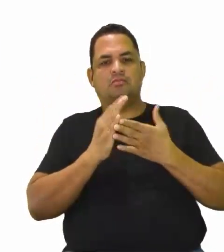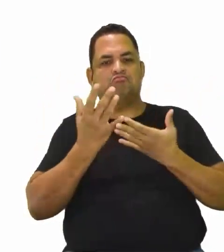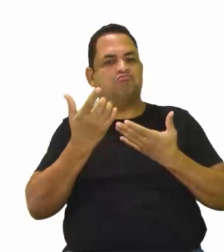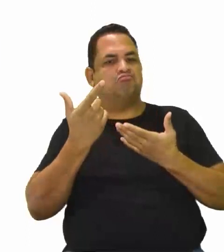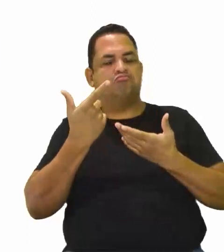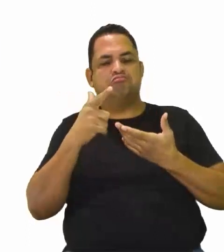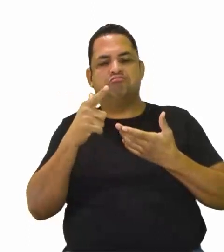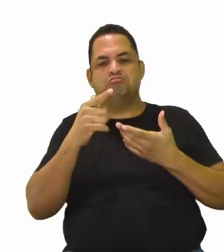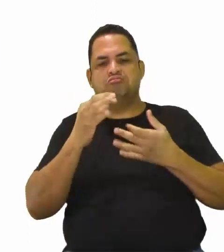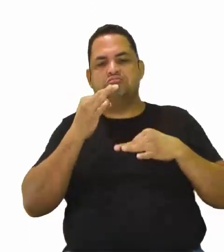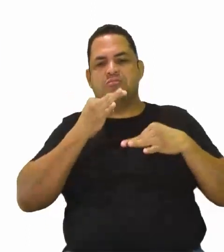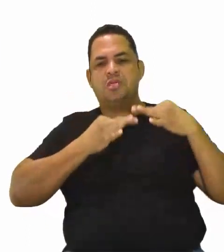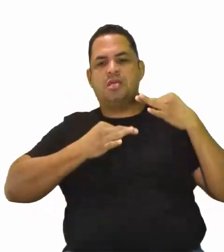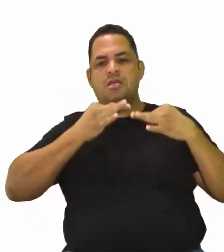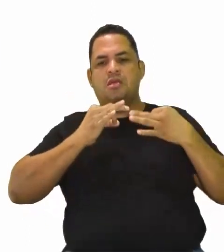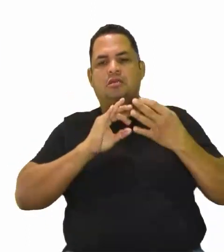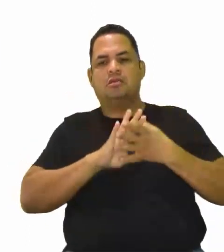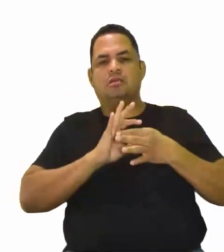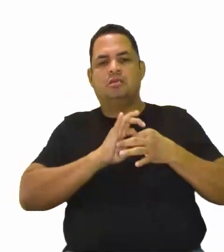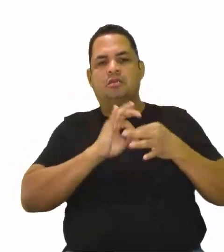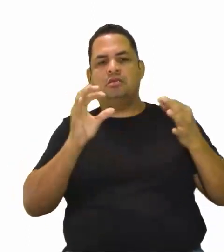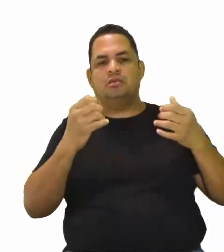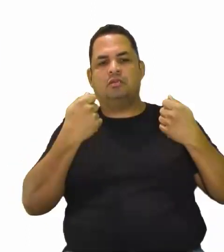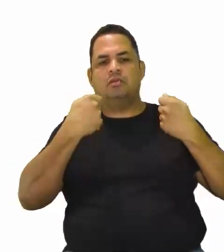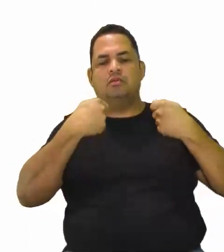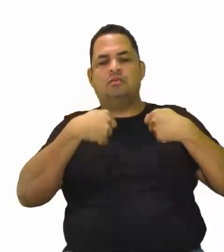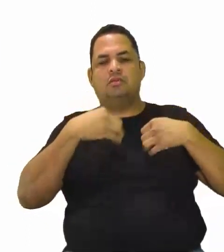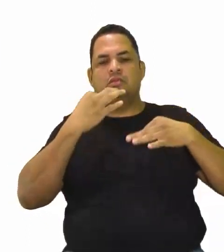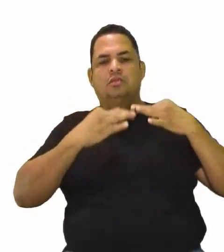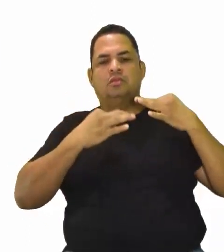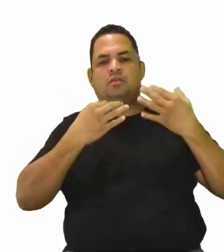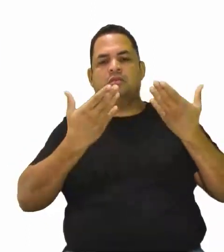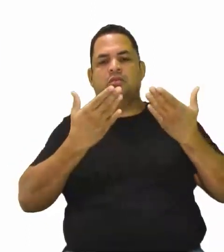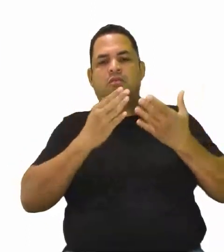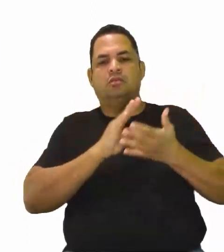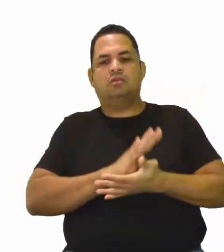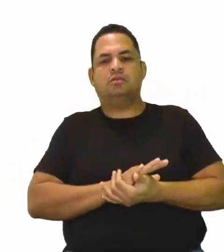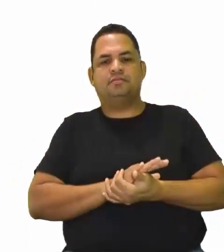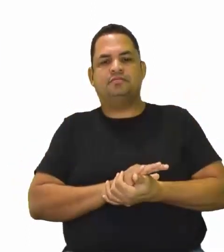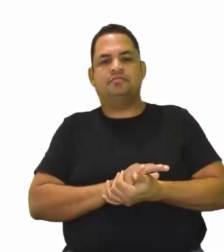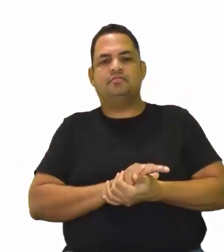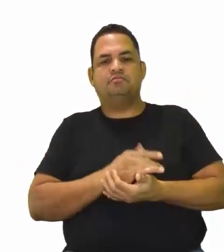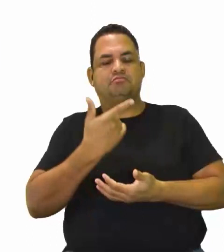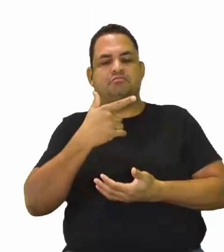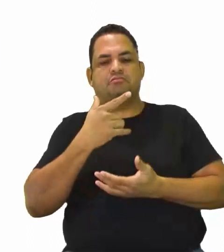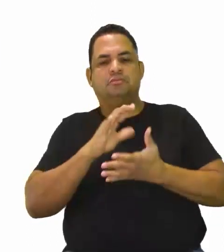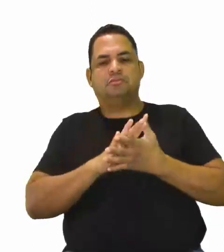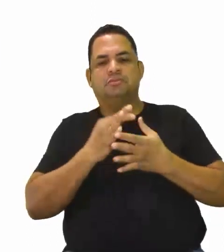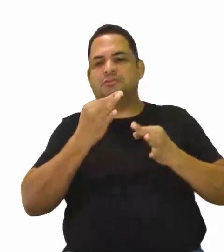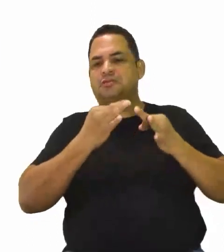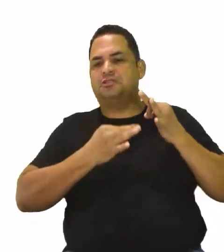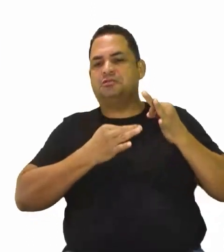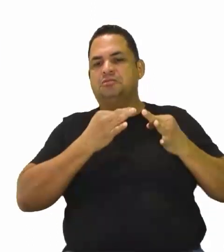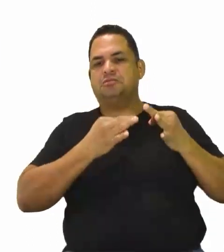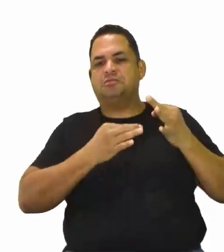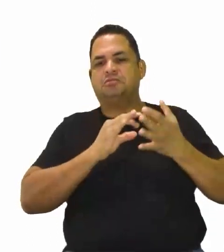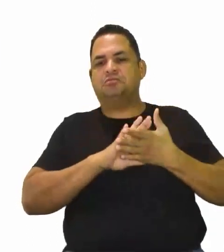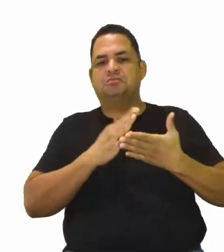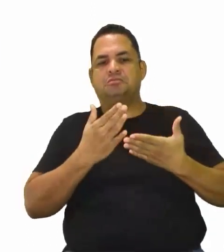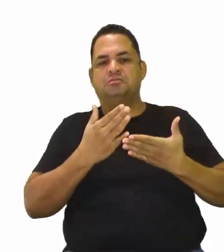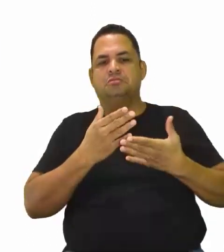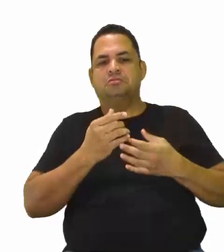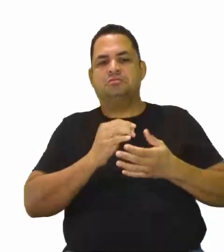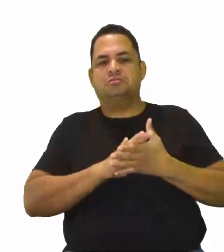A independência do poder judiciário acabaria em injustiça e ineficiência. E